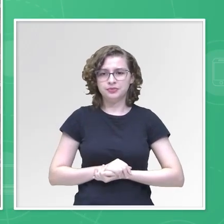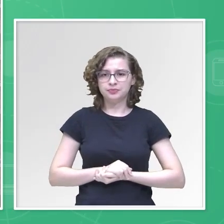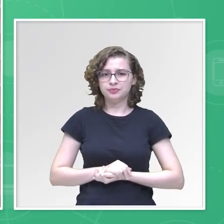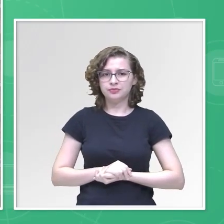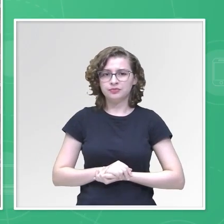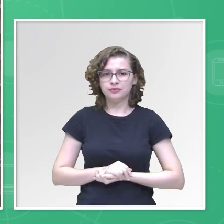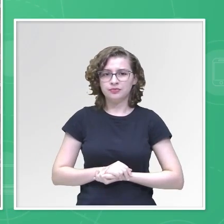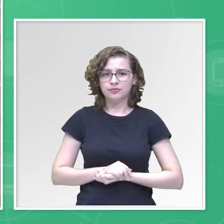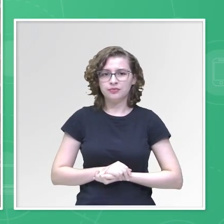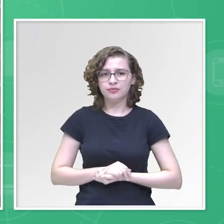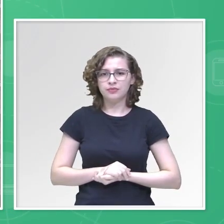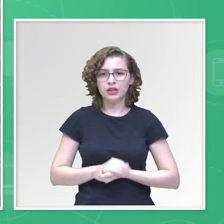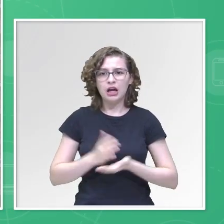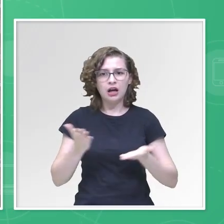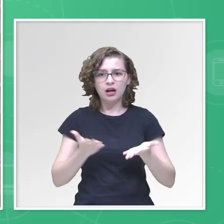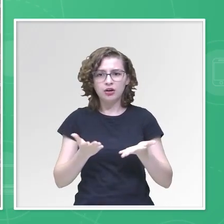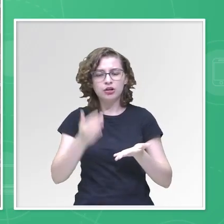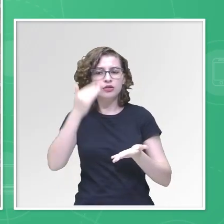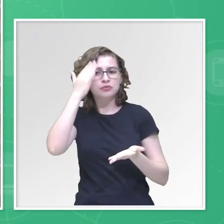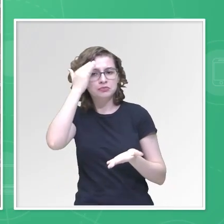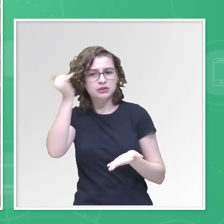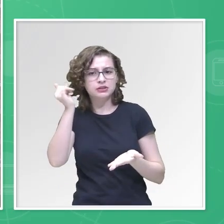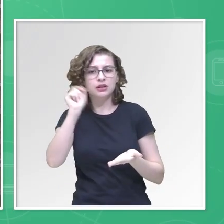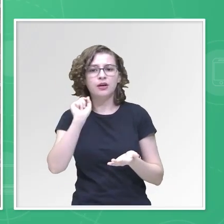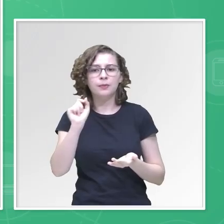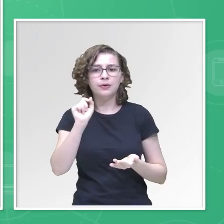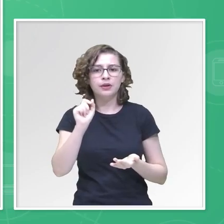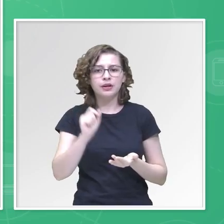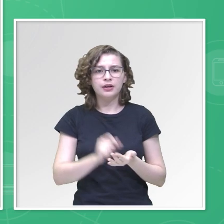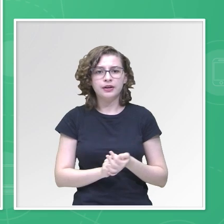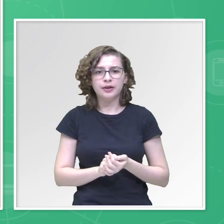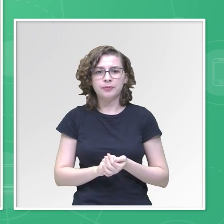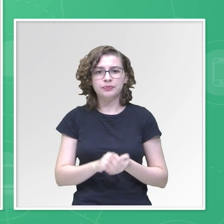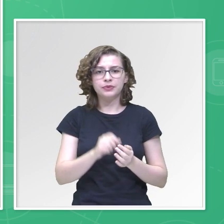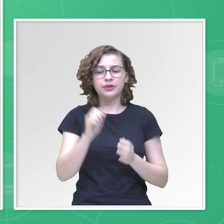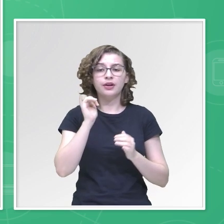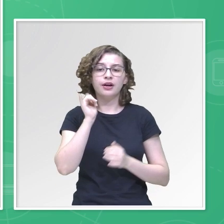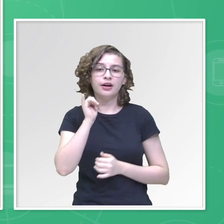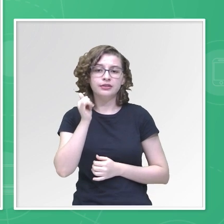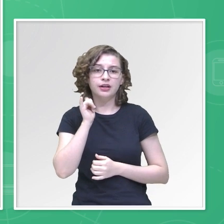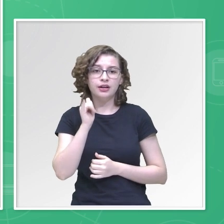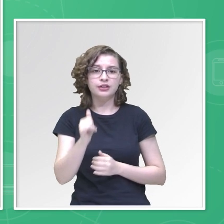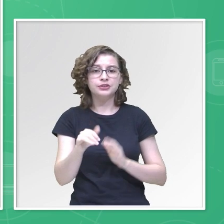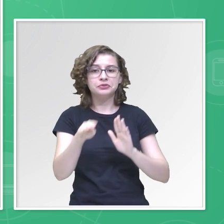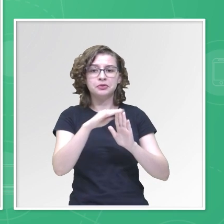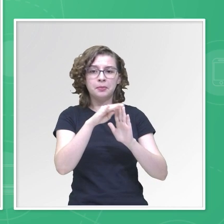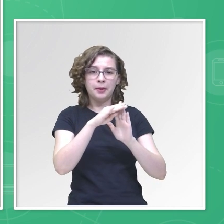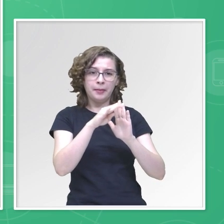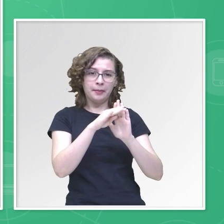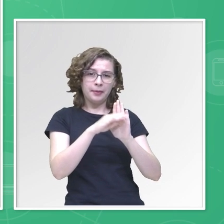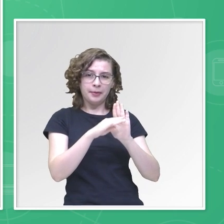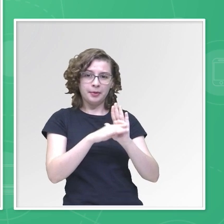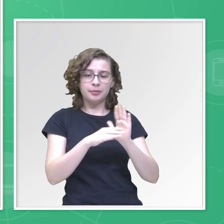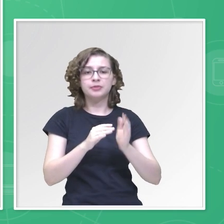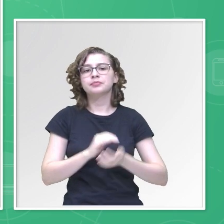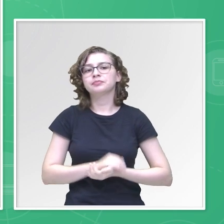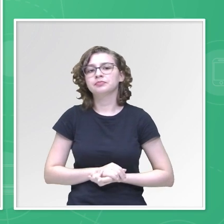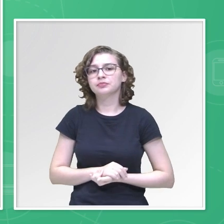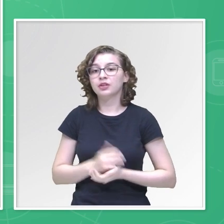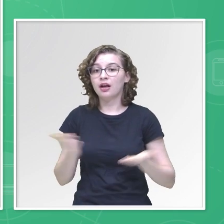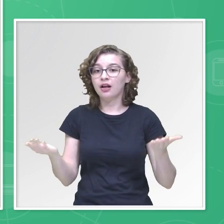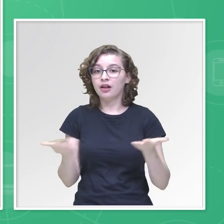esse texto esse fragmento de texto que vai contar uma história então vamos conhecer os elementos